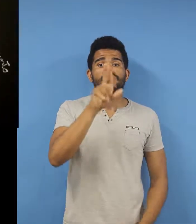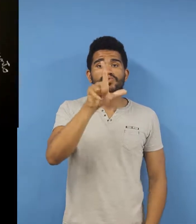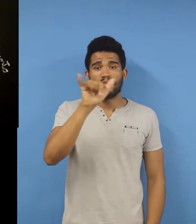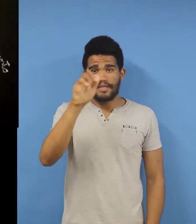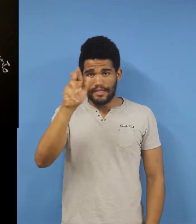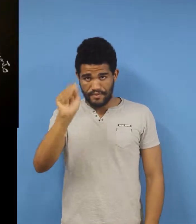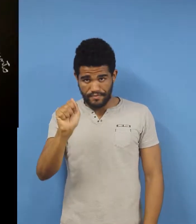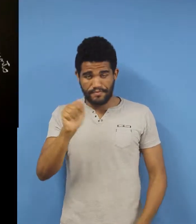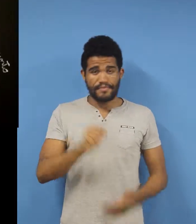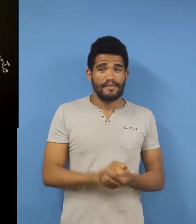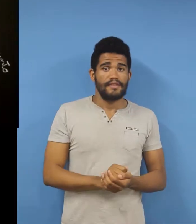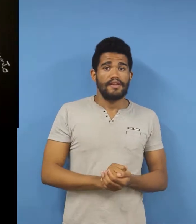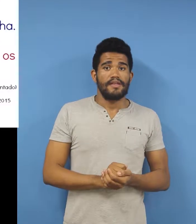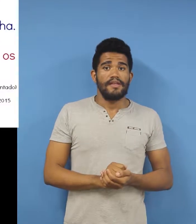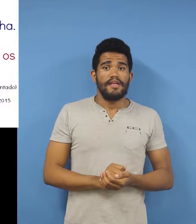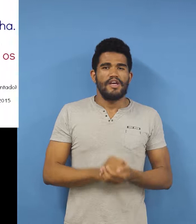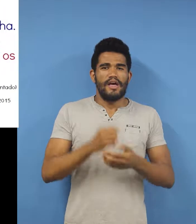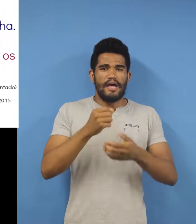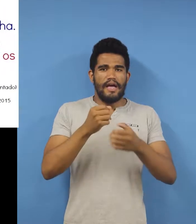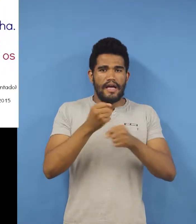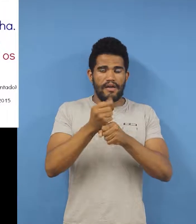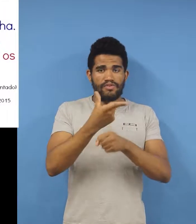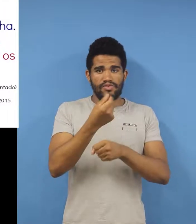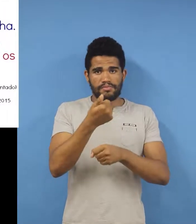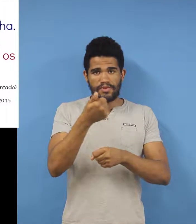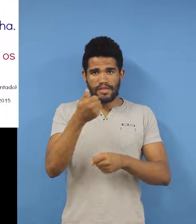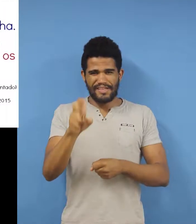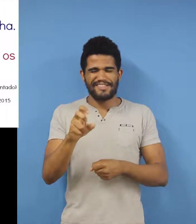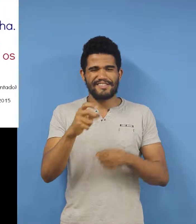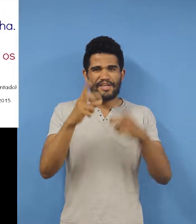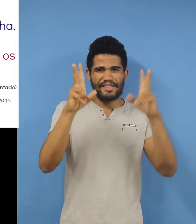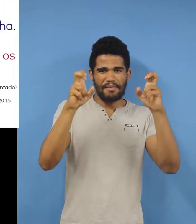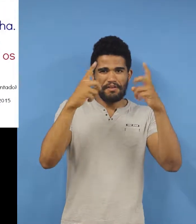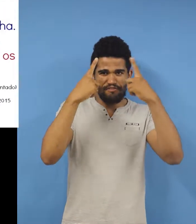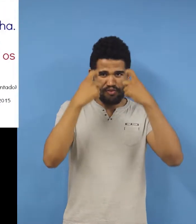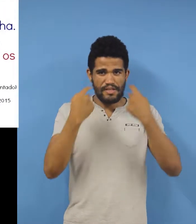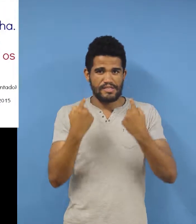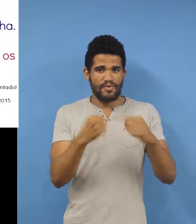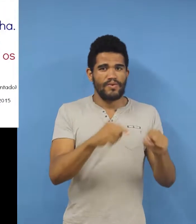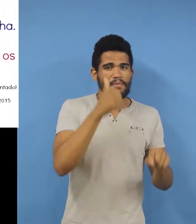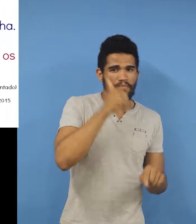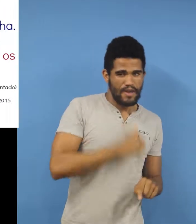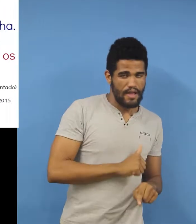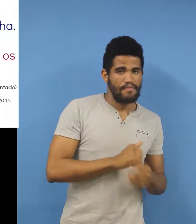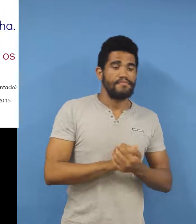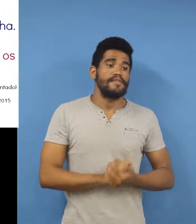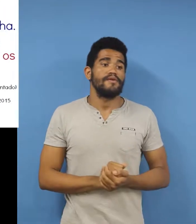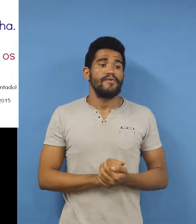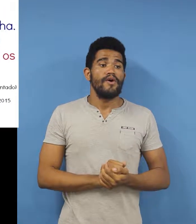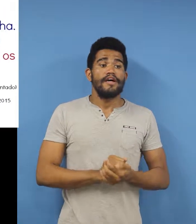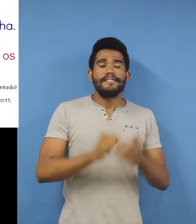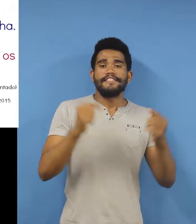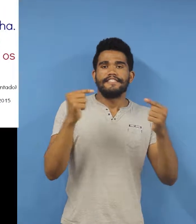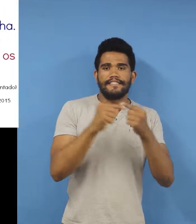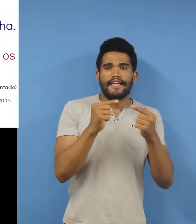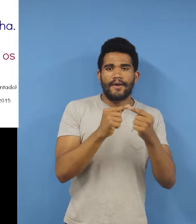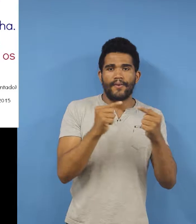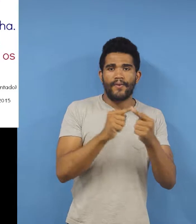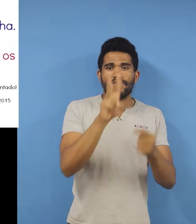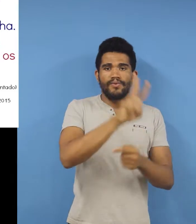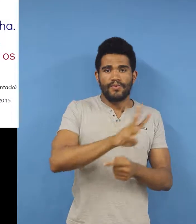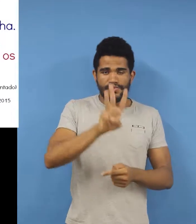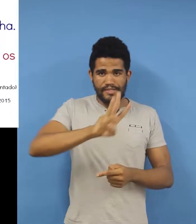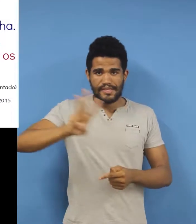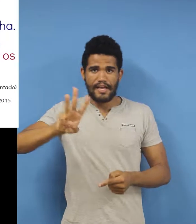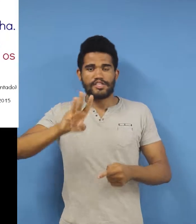meu desenvolvimento para vocês. Vamos lá! O desenvolvimento é da Júlia Guimarães Cunha, em 2015, quando o tema foi violência contra a